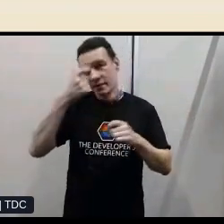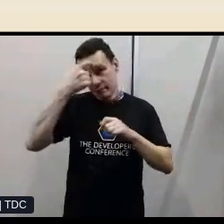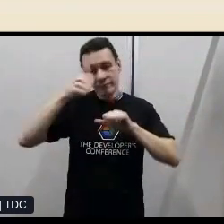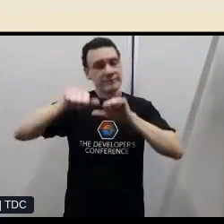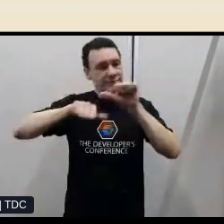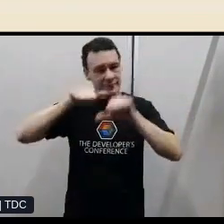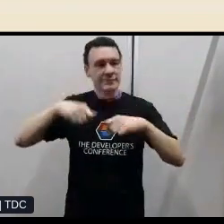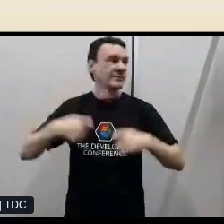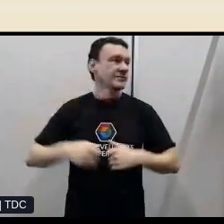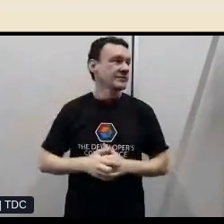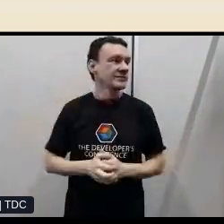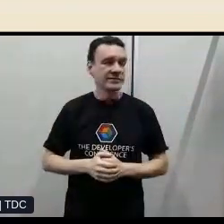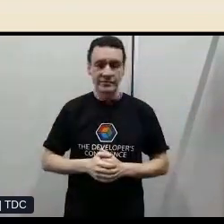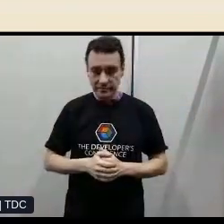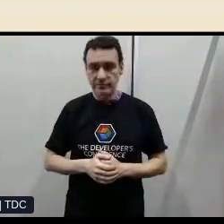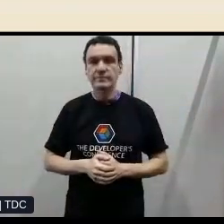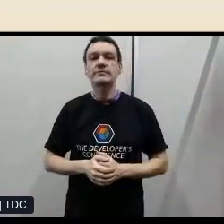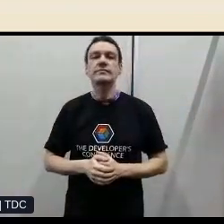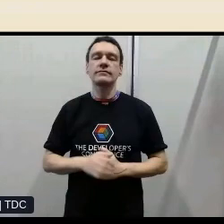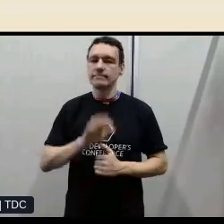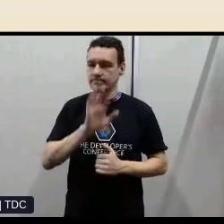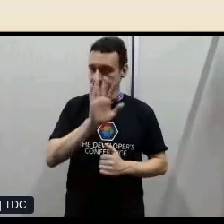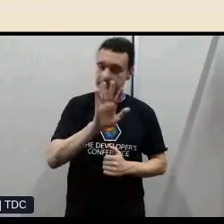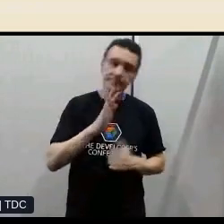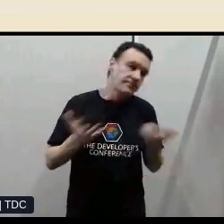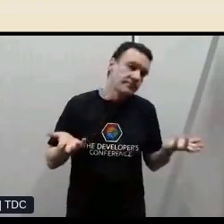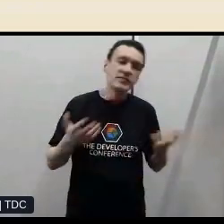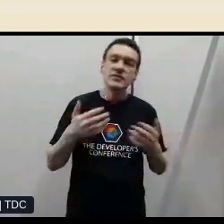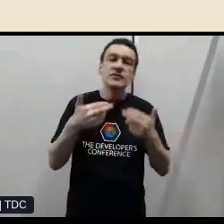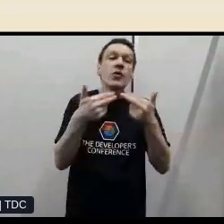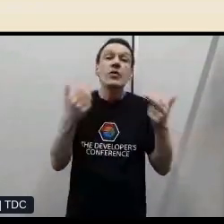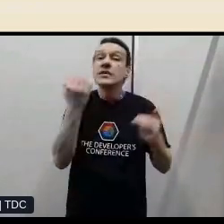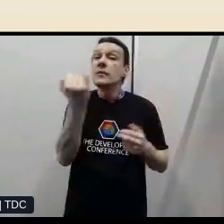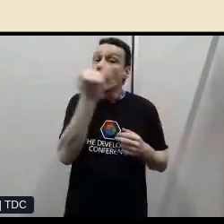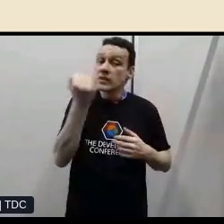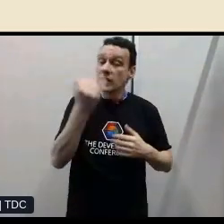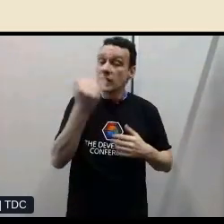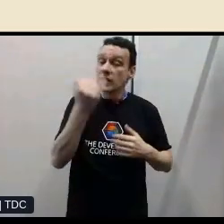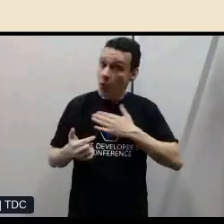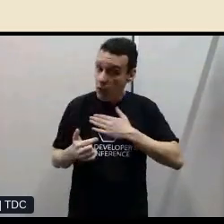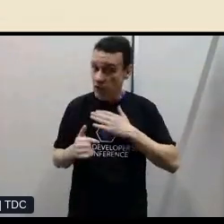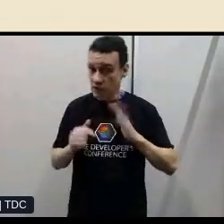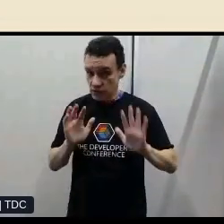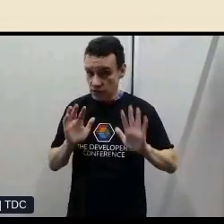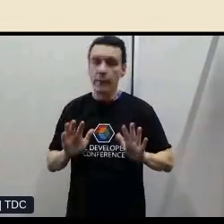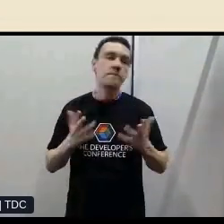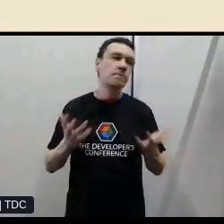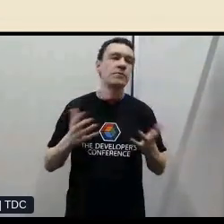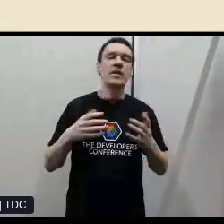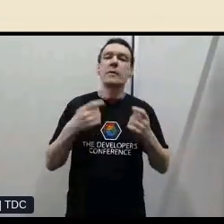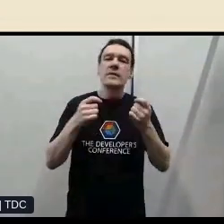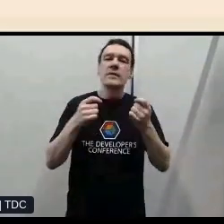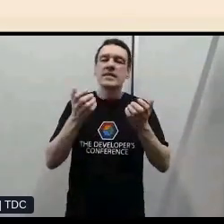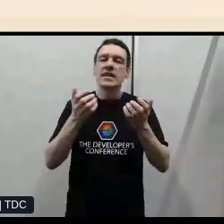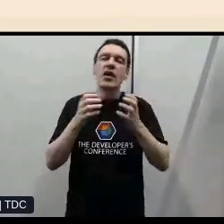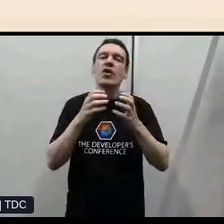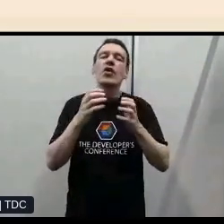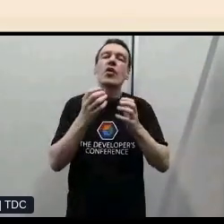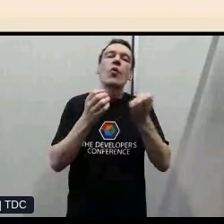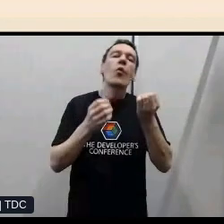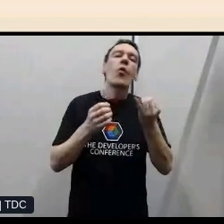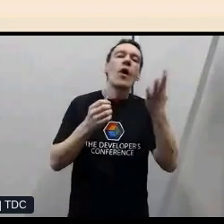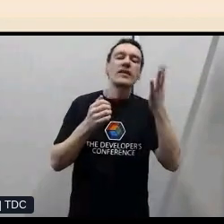próximo? Então, algumas abordagens que eu acho interessantes são as questões de equilibrar o número de mulheres